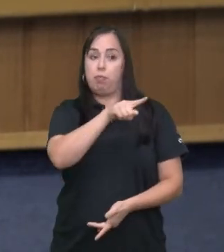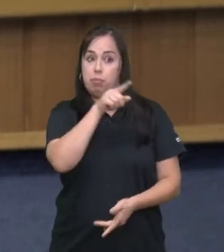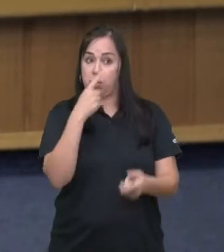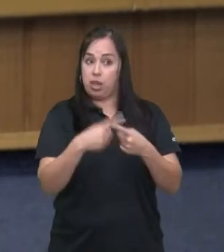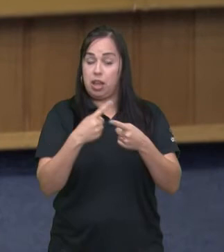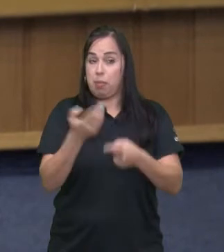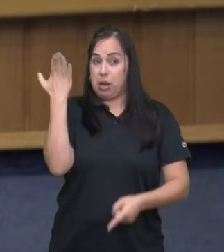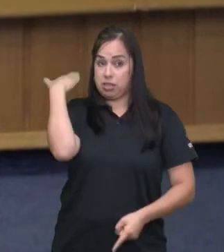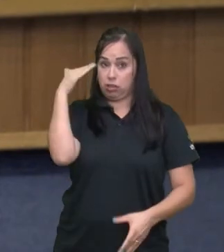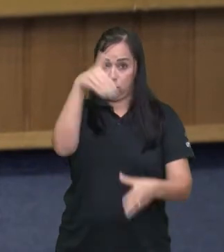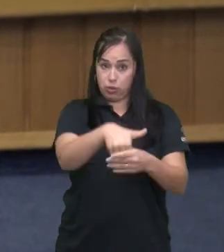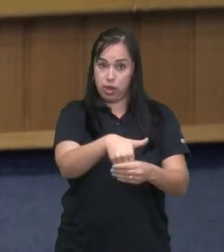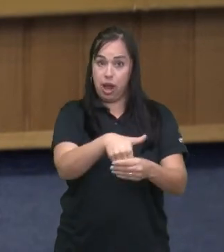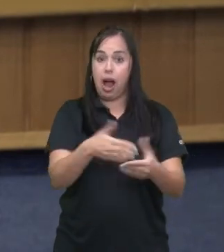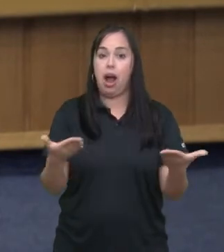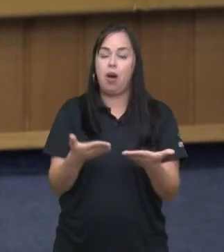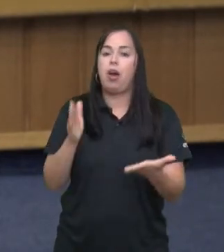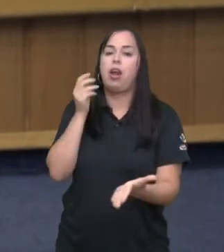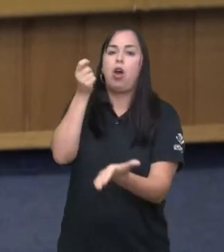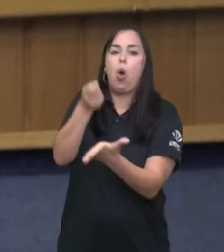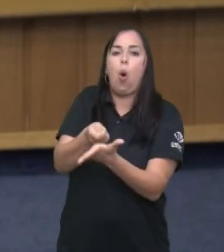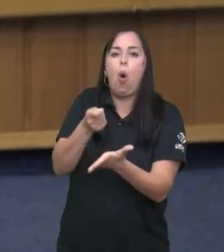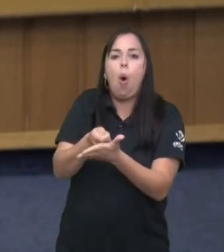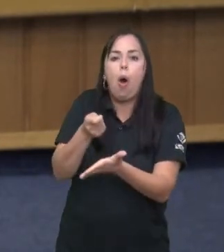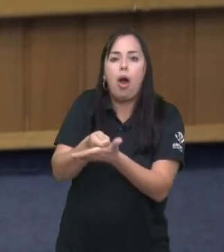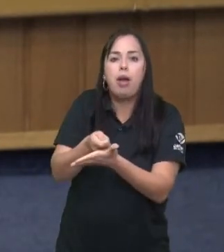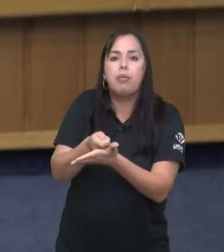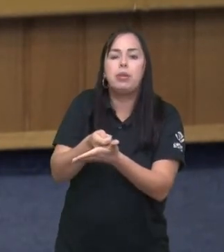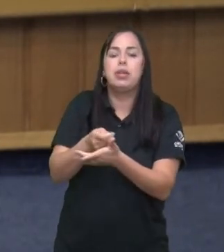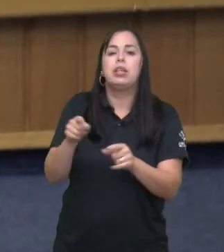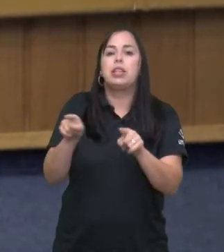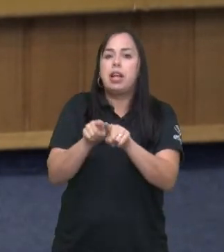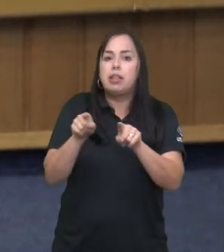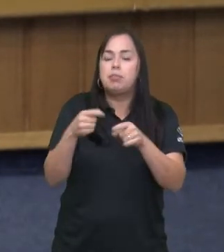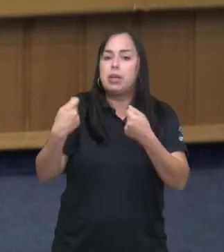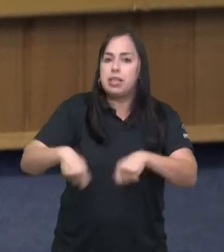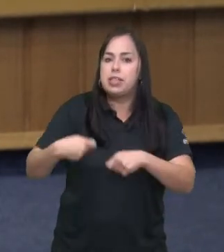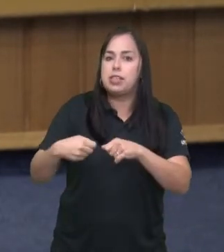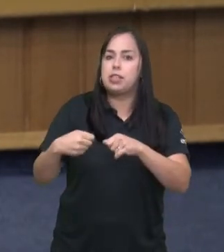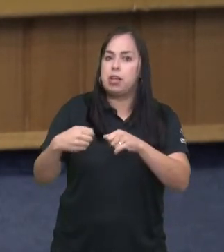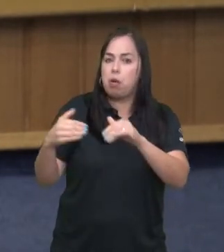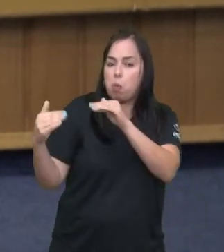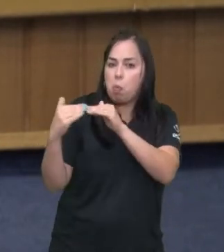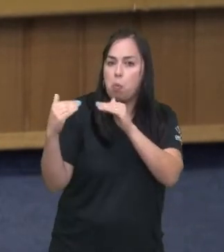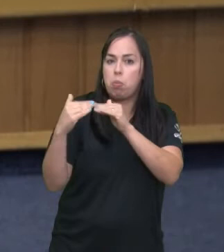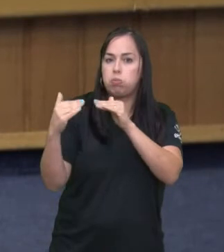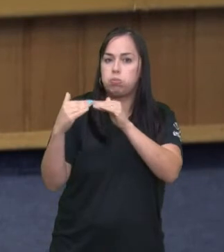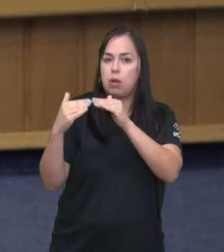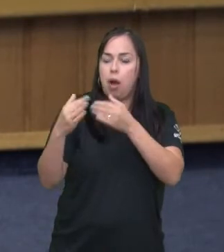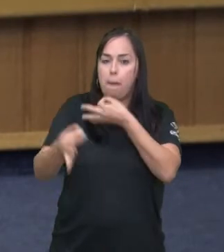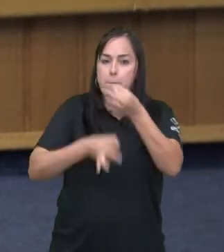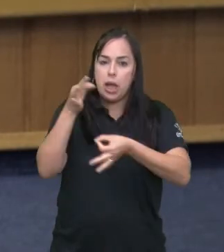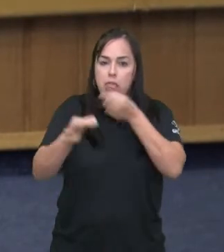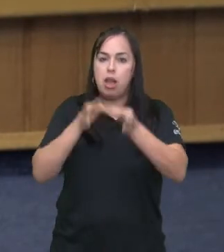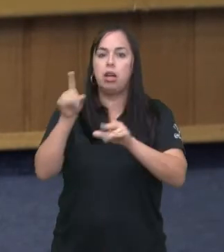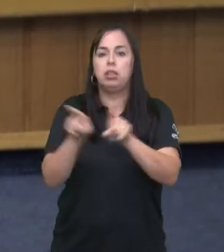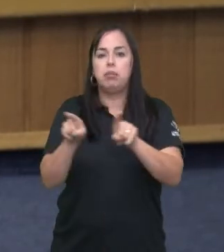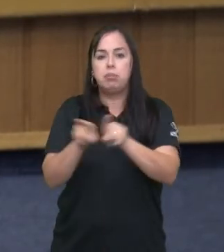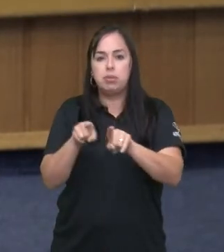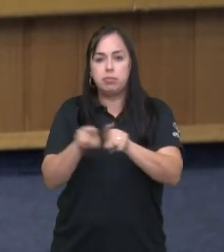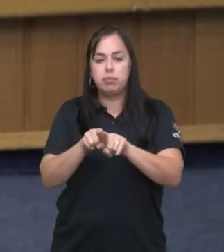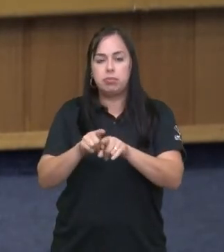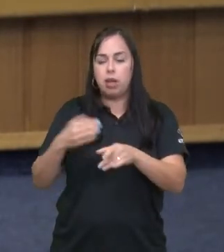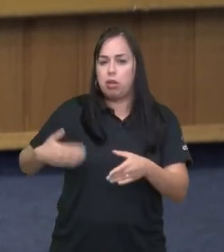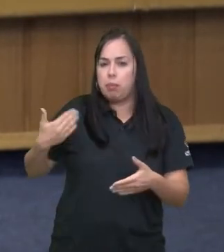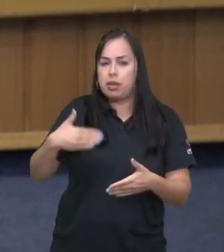elegeram. Então, vocês cobrem deles o voto e a coerência, né, no processo todo, que é muito